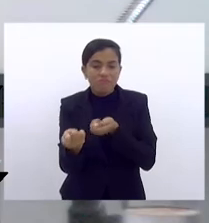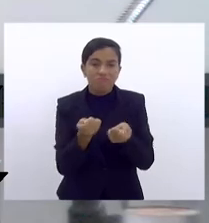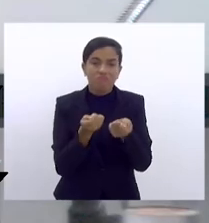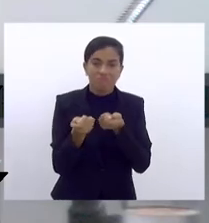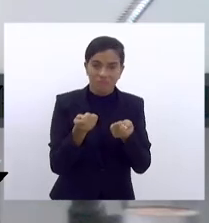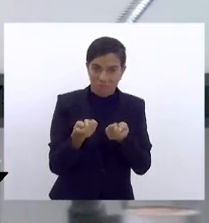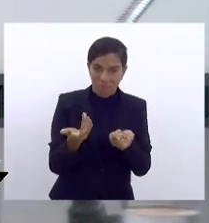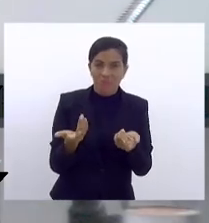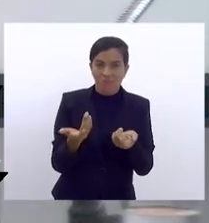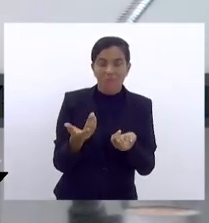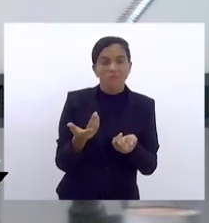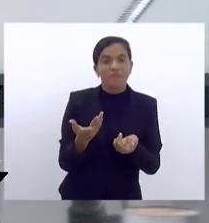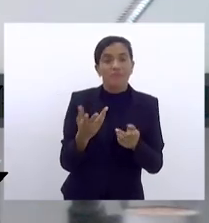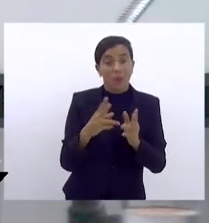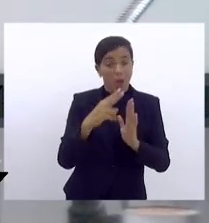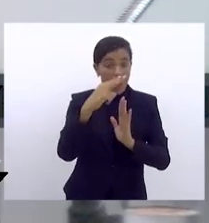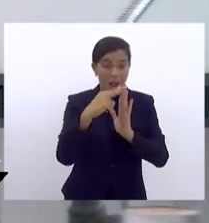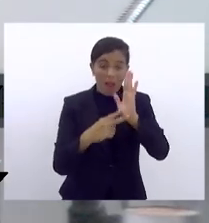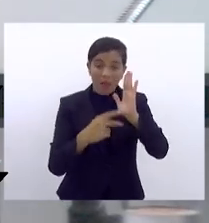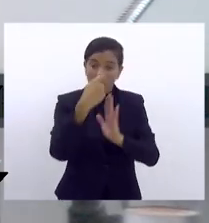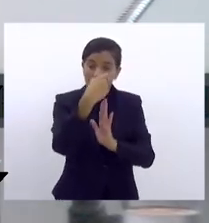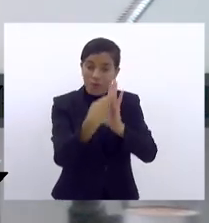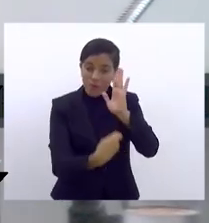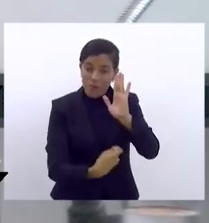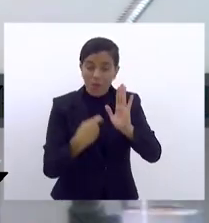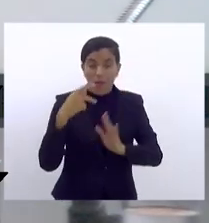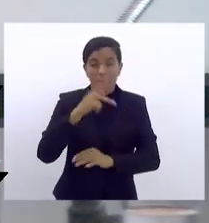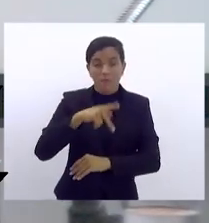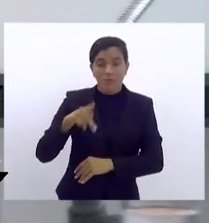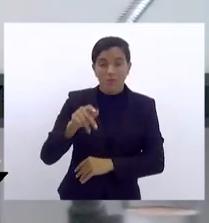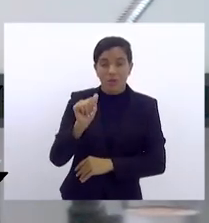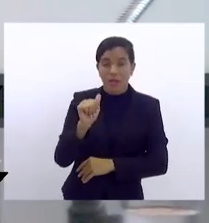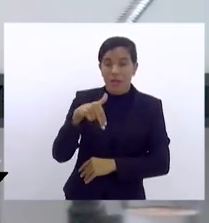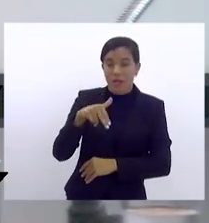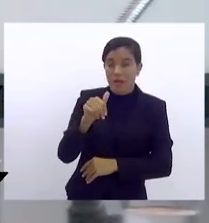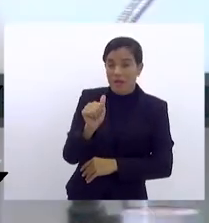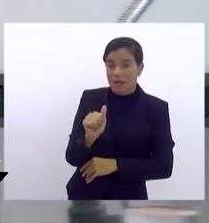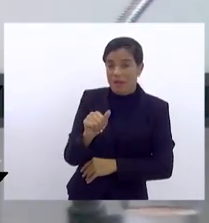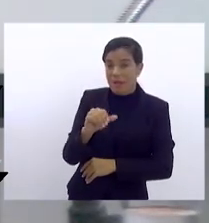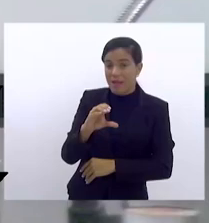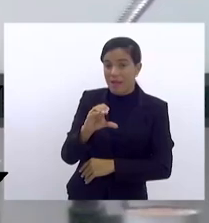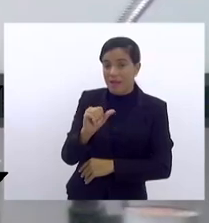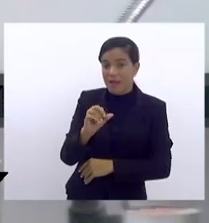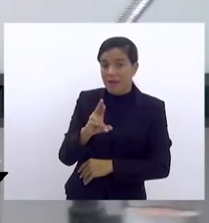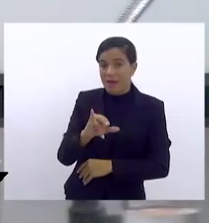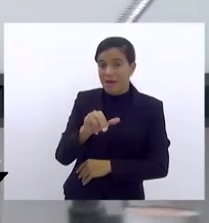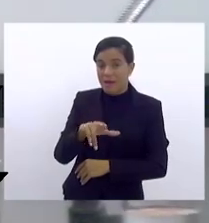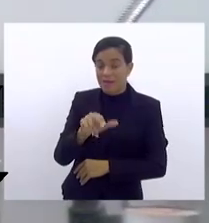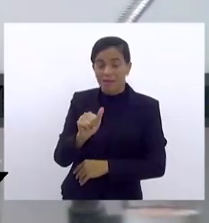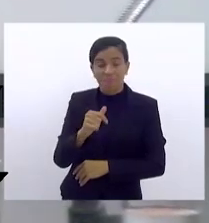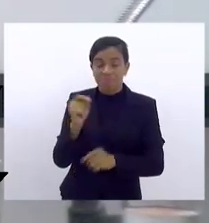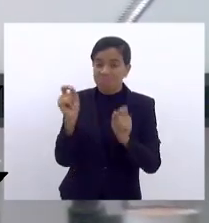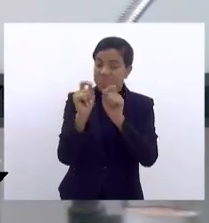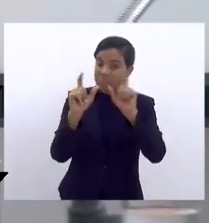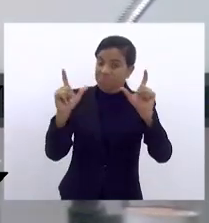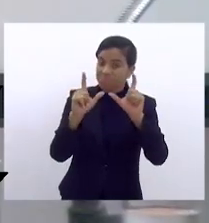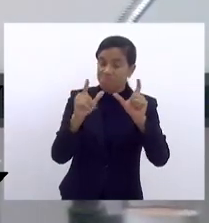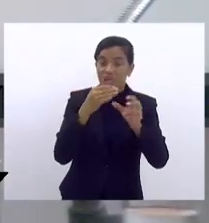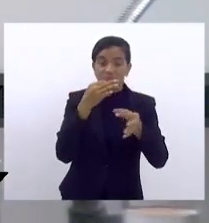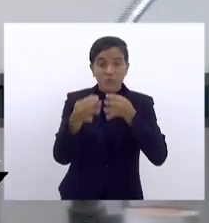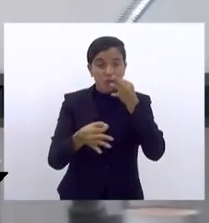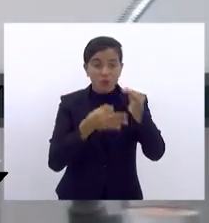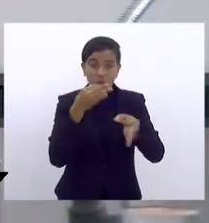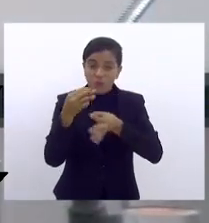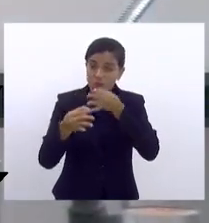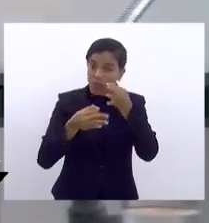enfrentado então a leitura da carta e a fala da professora Ana Karina me alentaram muito em saber que todas as sugestões que nós